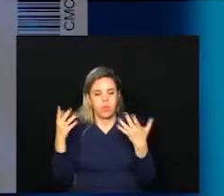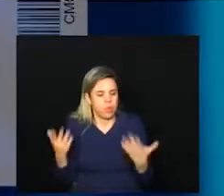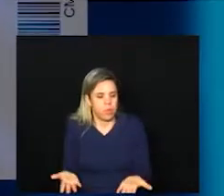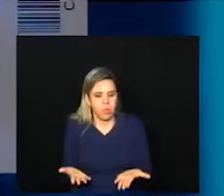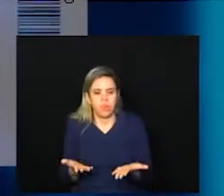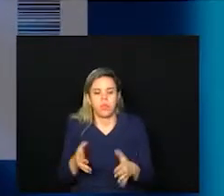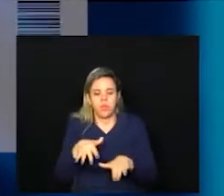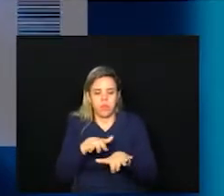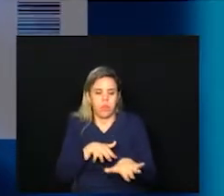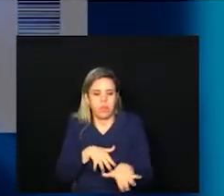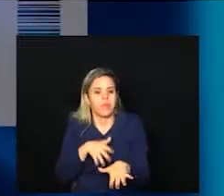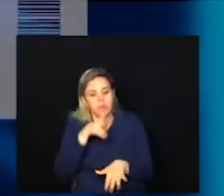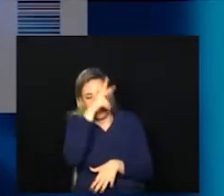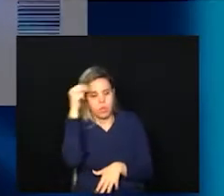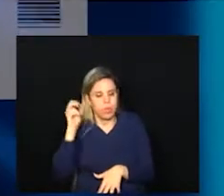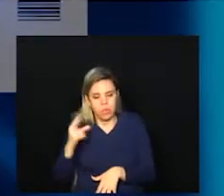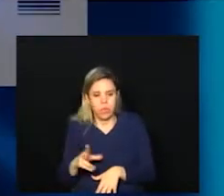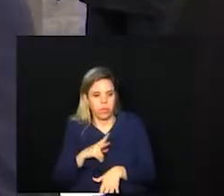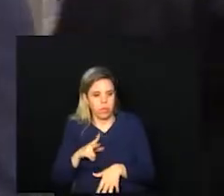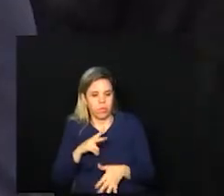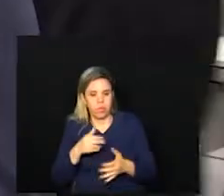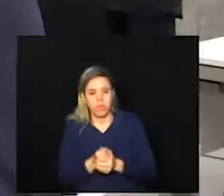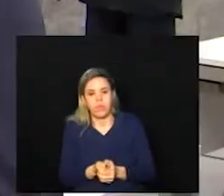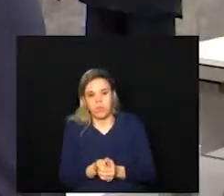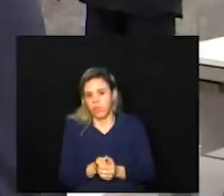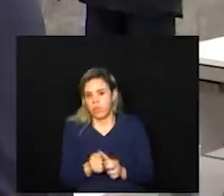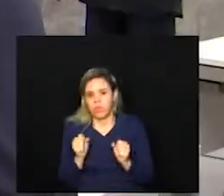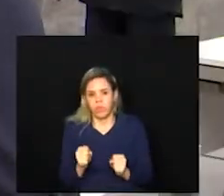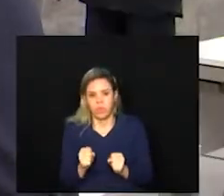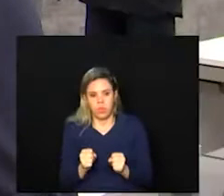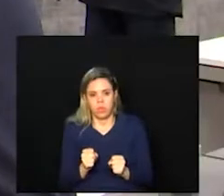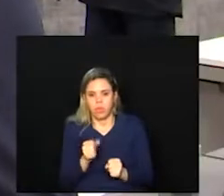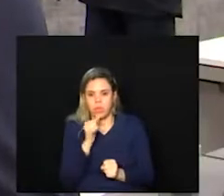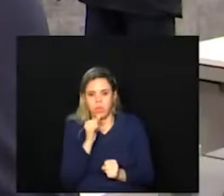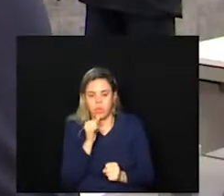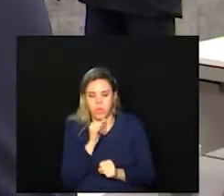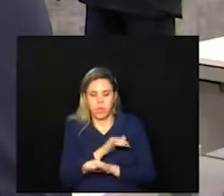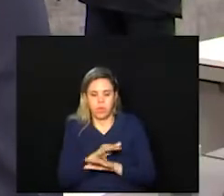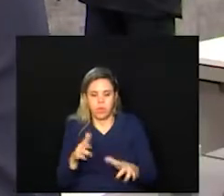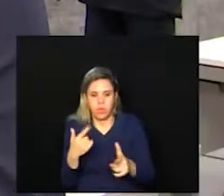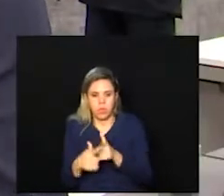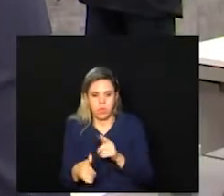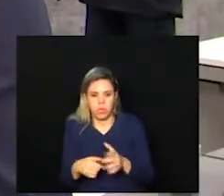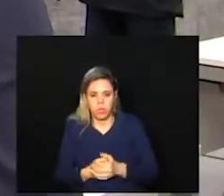em estacionamento público ou privado. Para poder a gente cortar esses